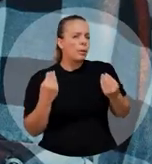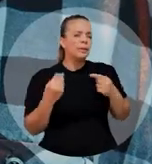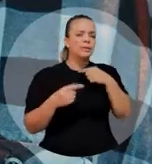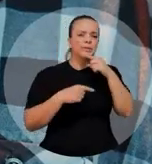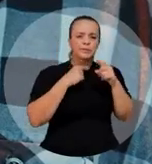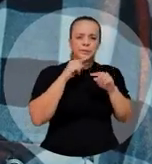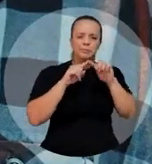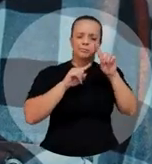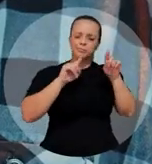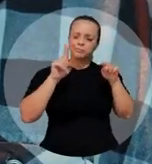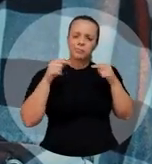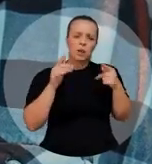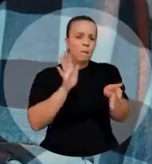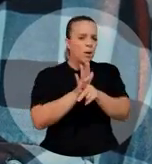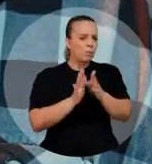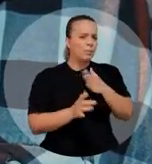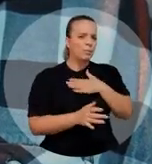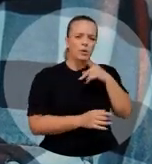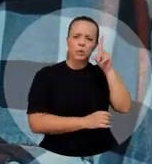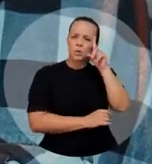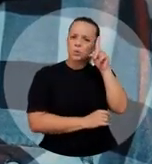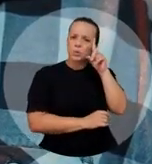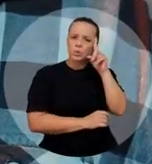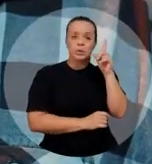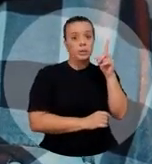são questionamentos que eu faço constantemente,